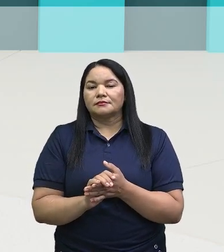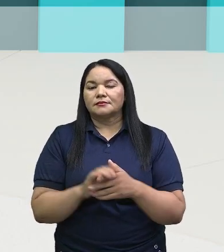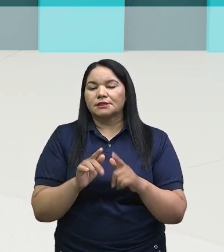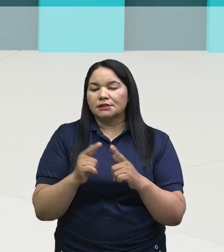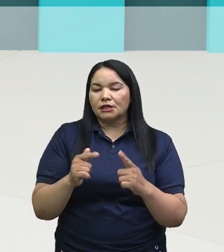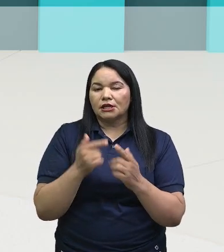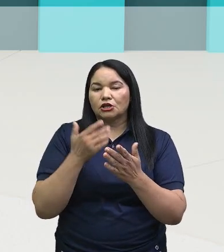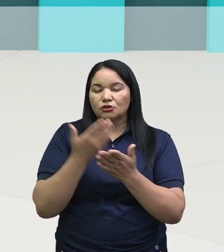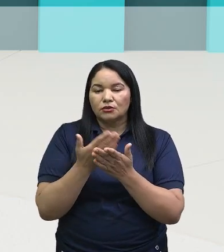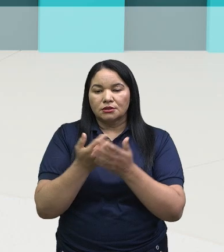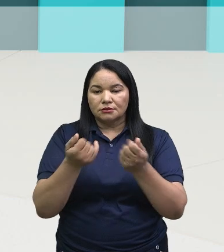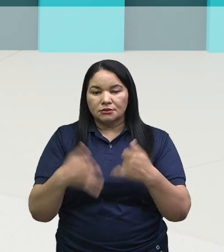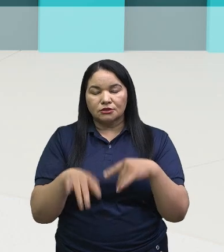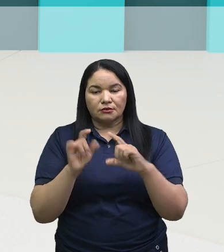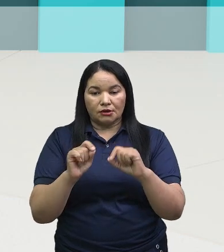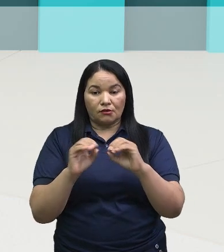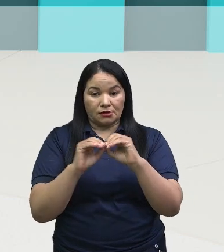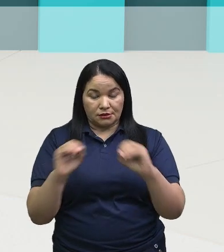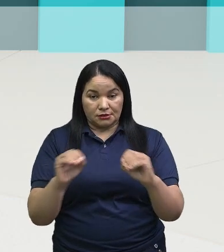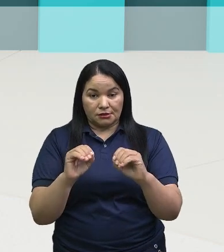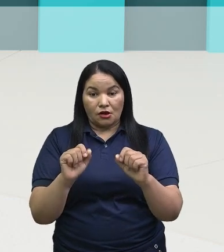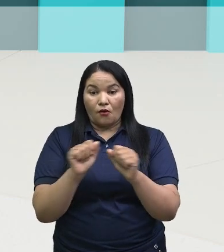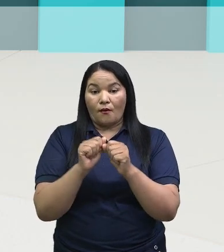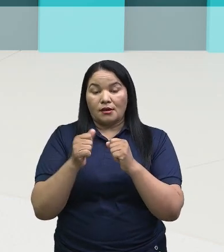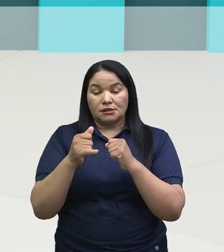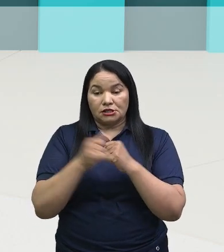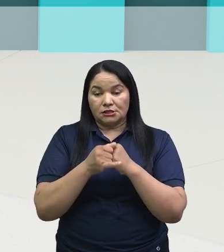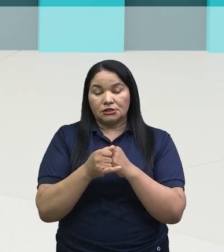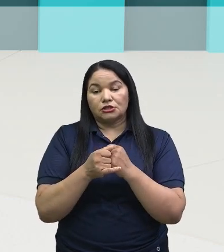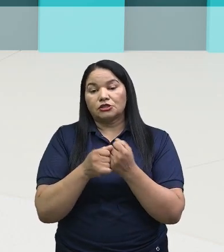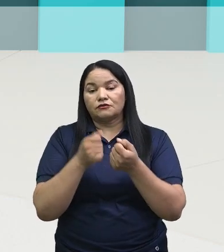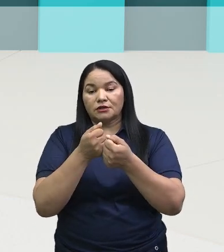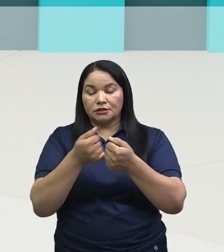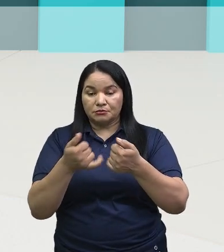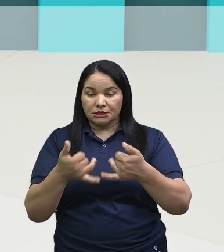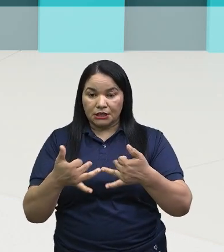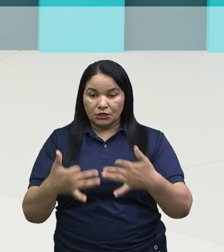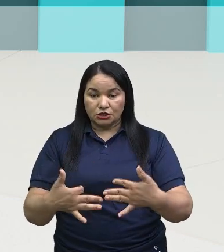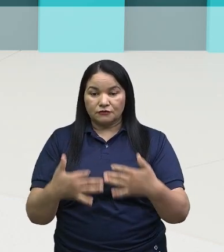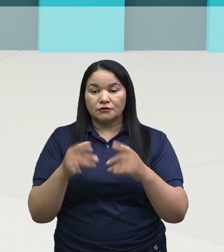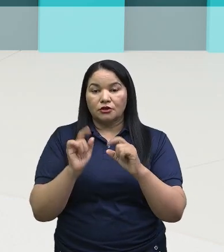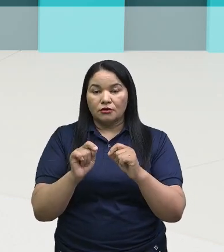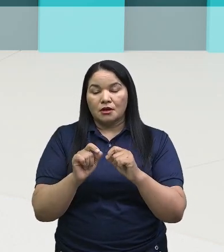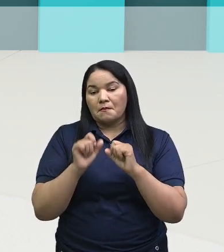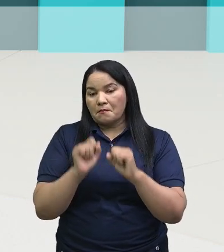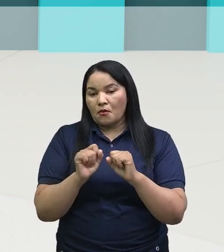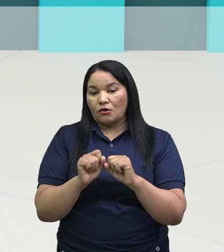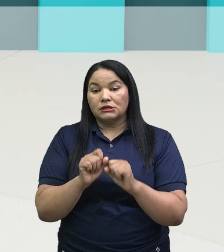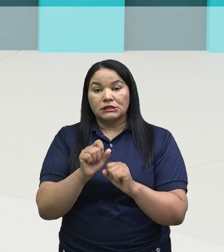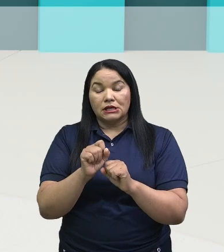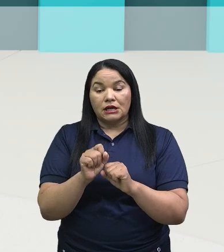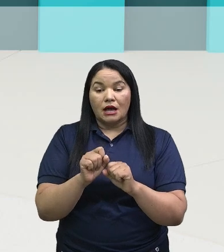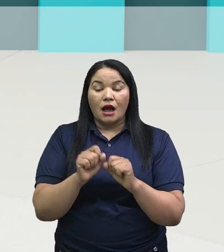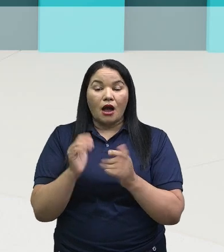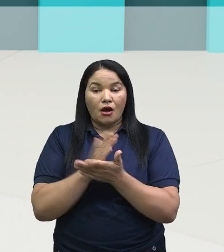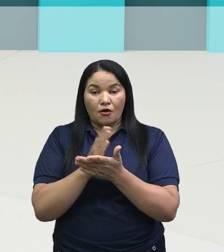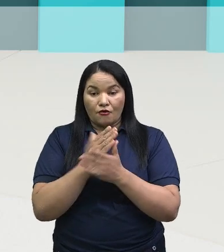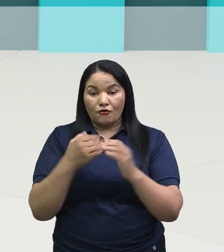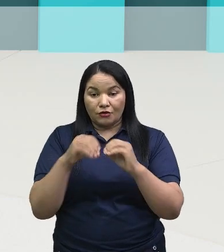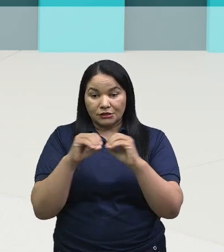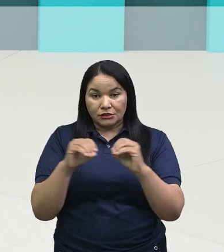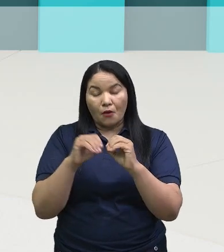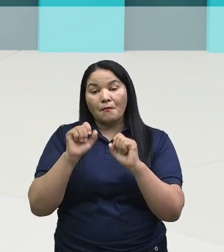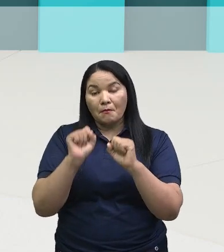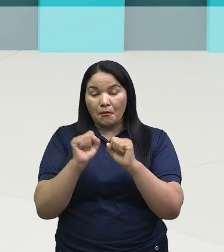que ele fala a respeito das orações adjetivas explicativas. Elas podem ser apagadas, elas podem ser cortadas,